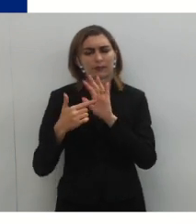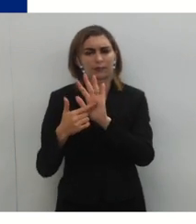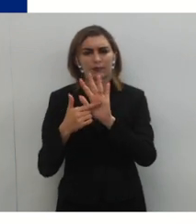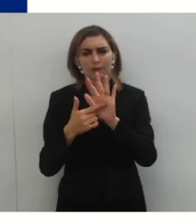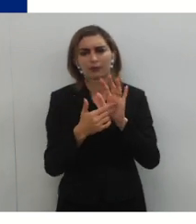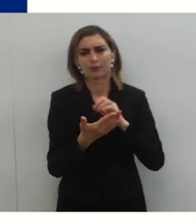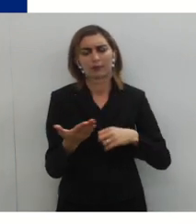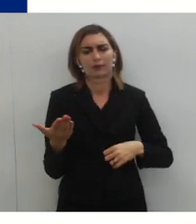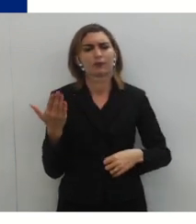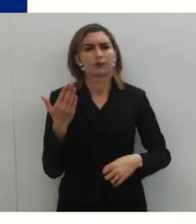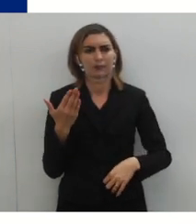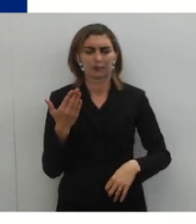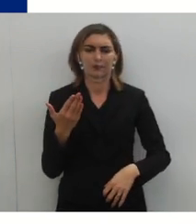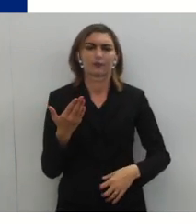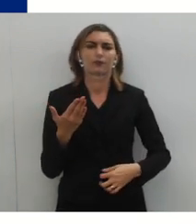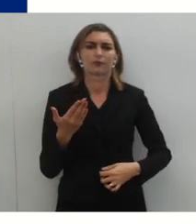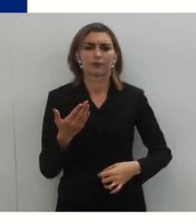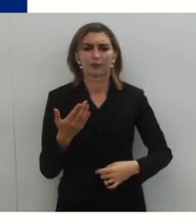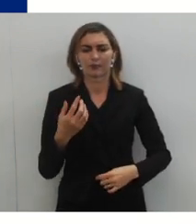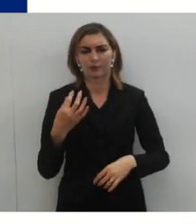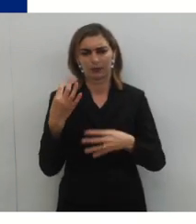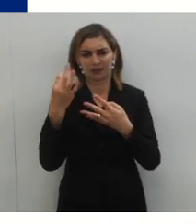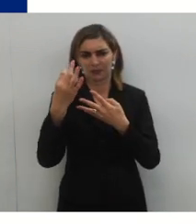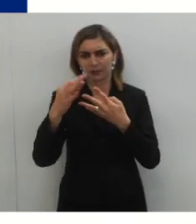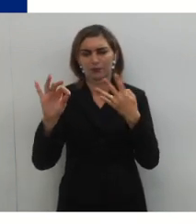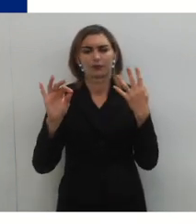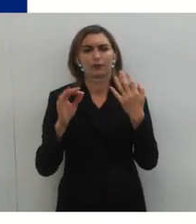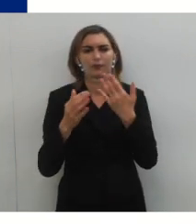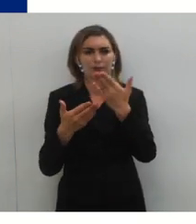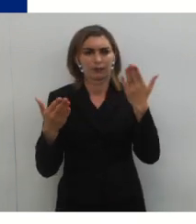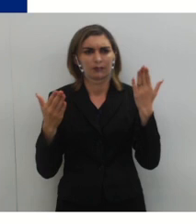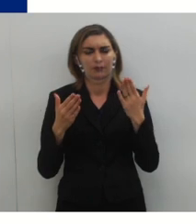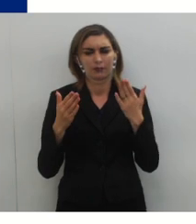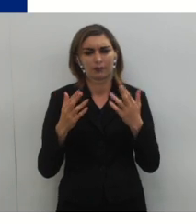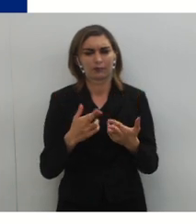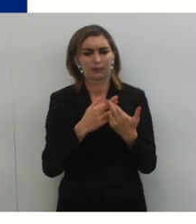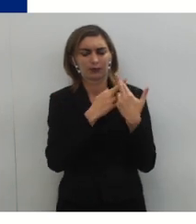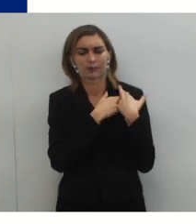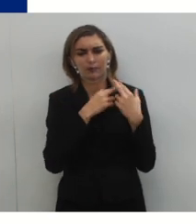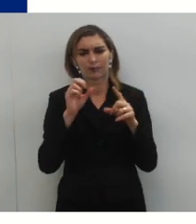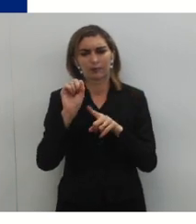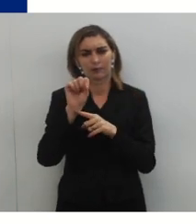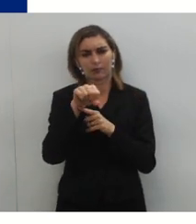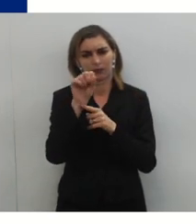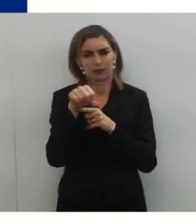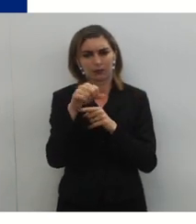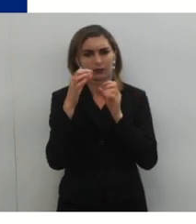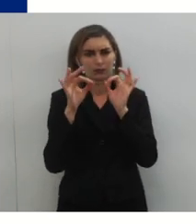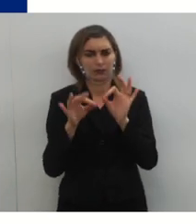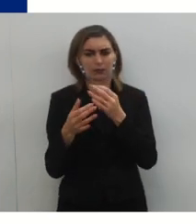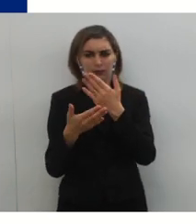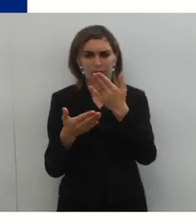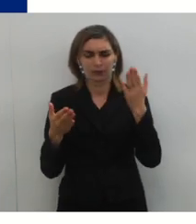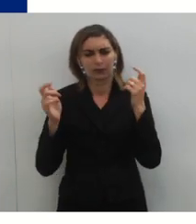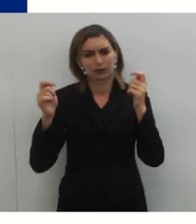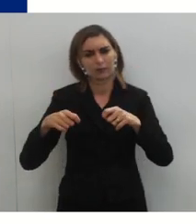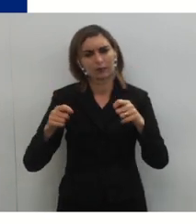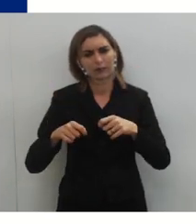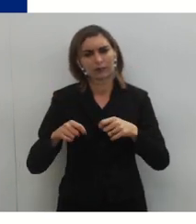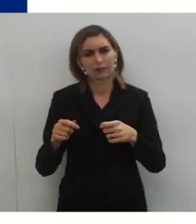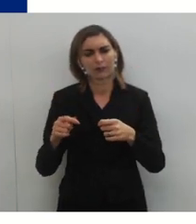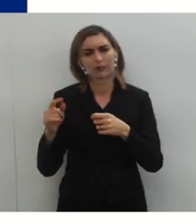apresentar para você essa afirmação sobre a função do sujeito, tá certo? Para que a gente possa fazer